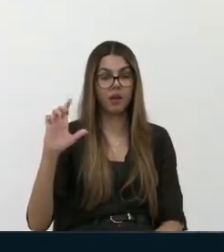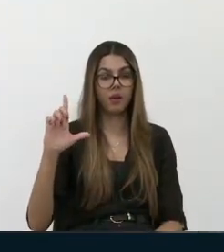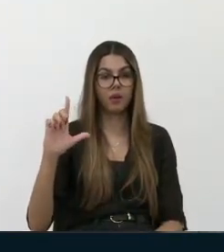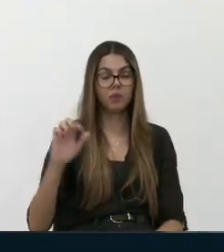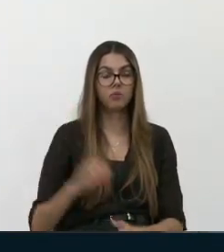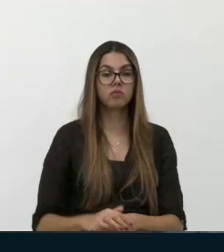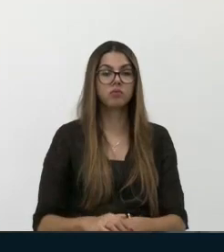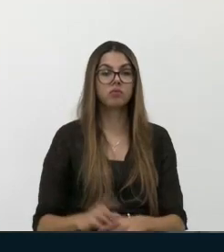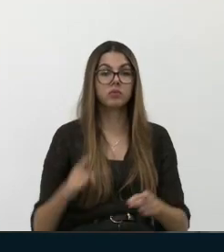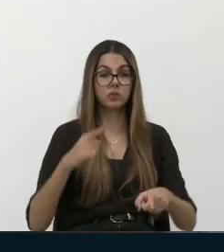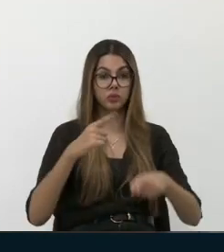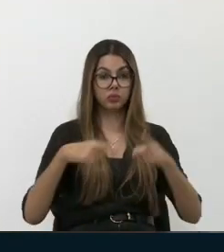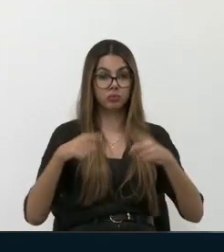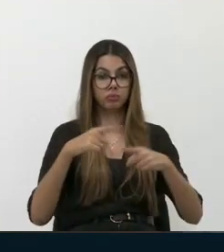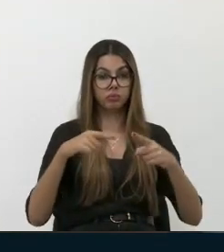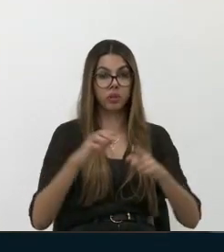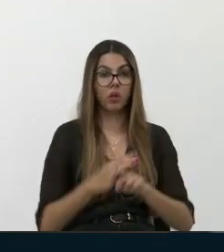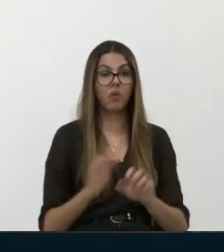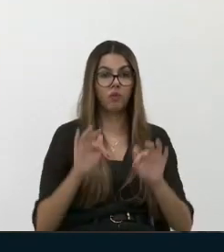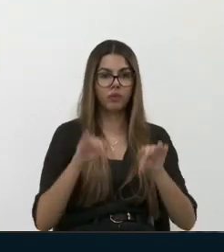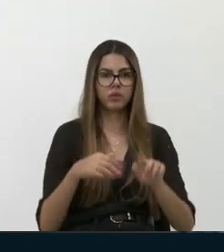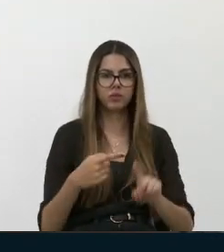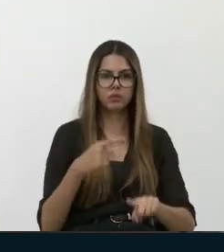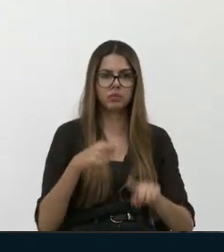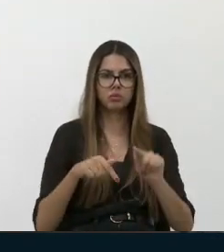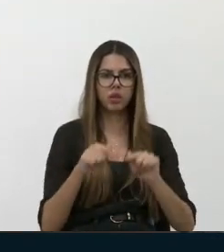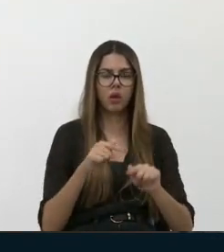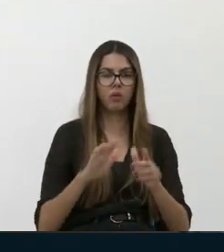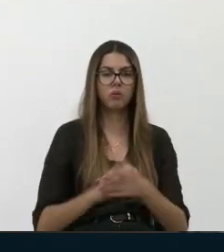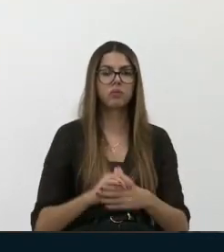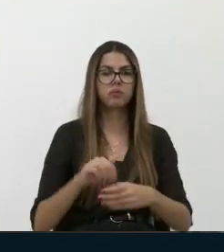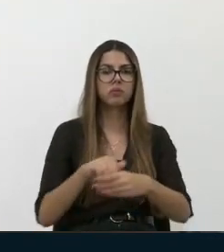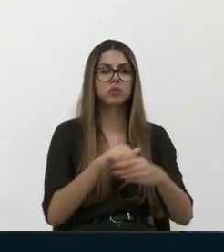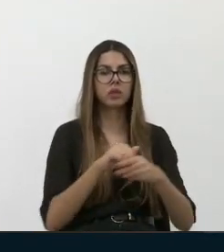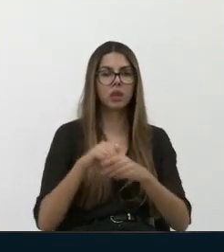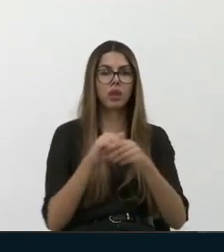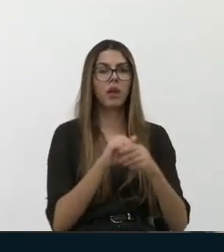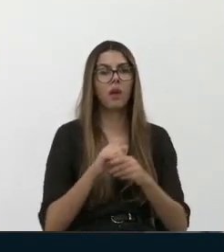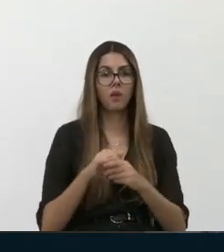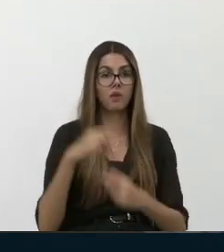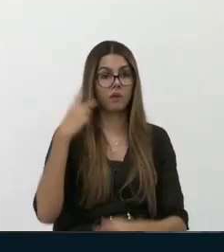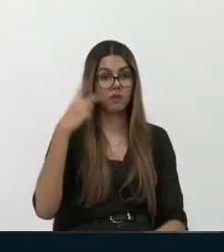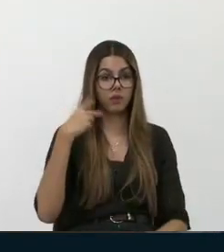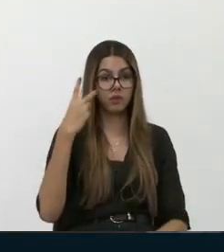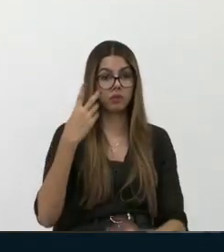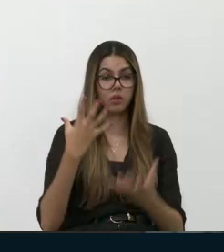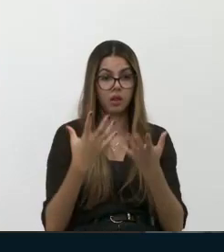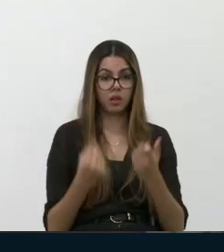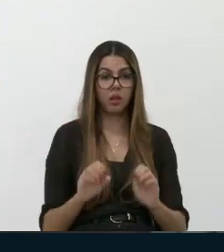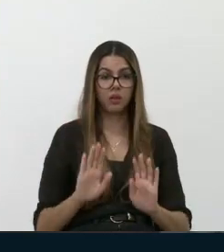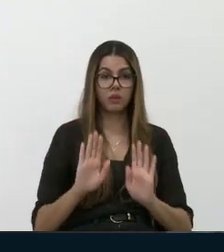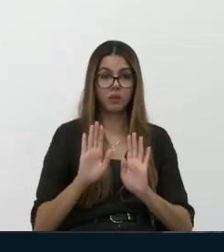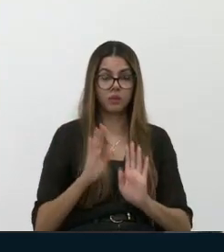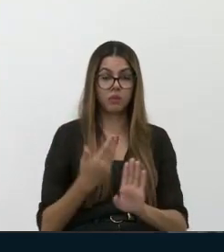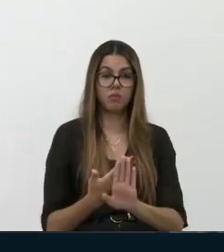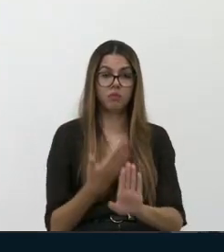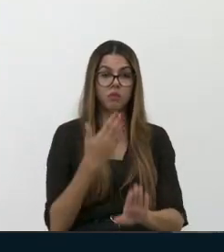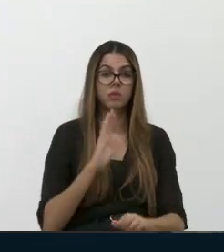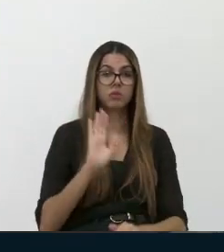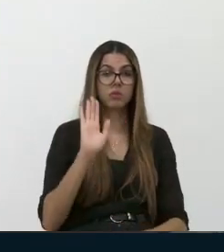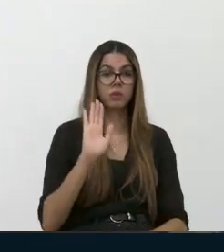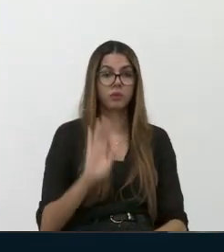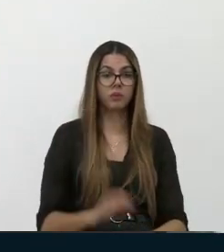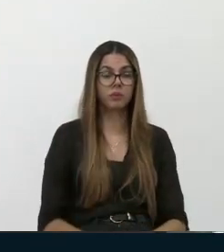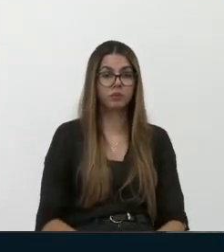Em discussão, encerrada a discussão, em votação. Os vereadores favoráveis permaneçam como estão e os contrários se